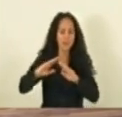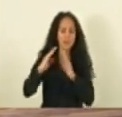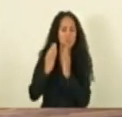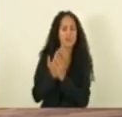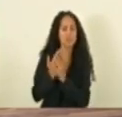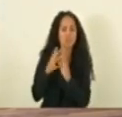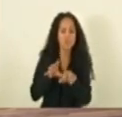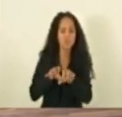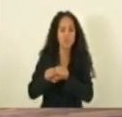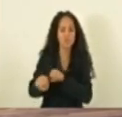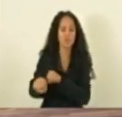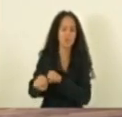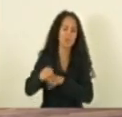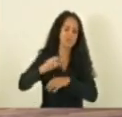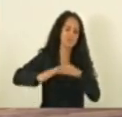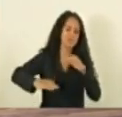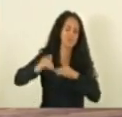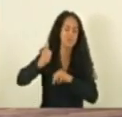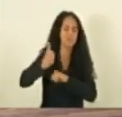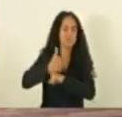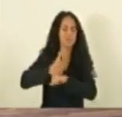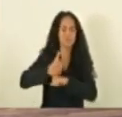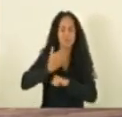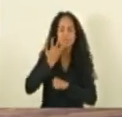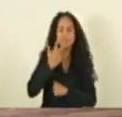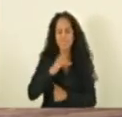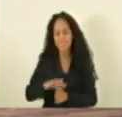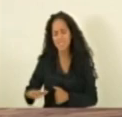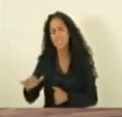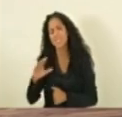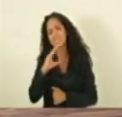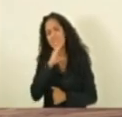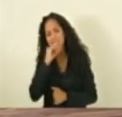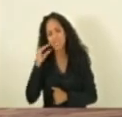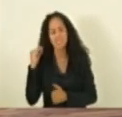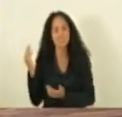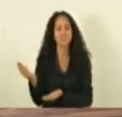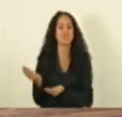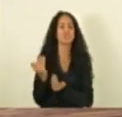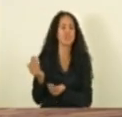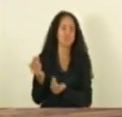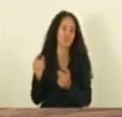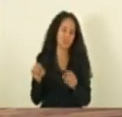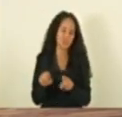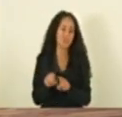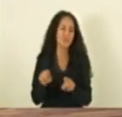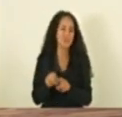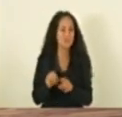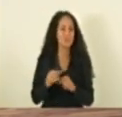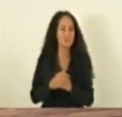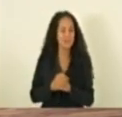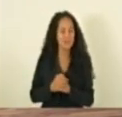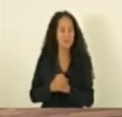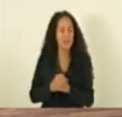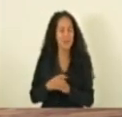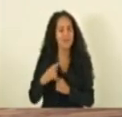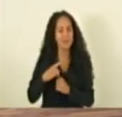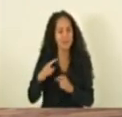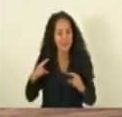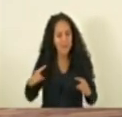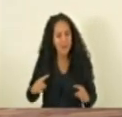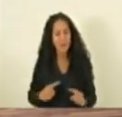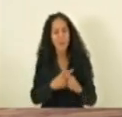escola de formação de crianças, adolescentes, jovens, em conflito,